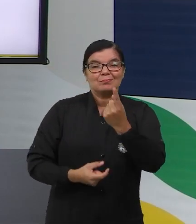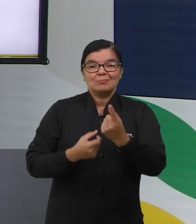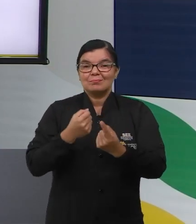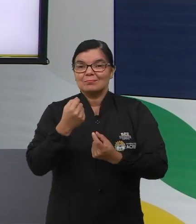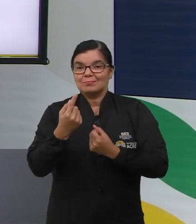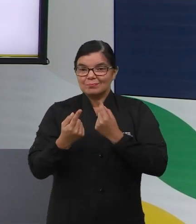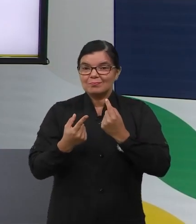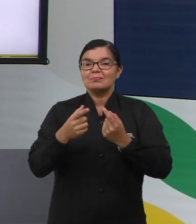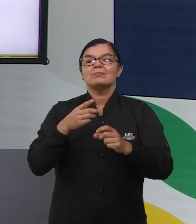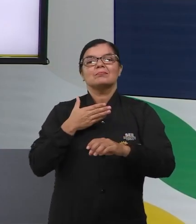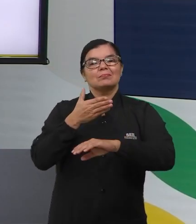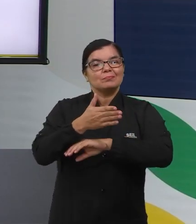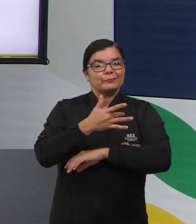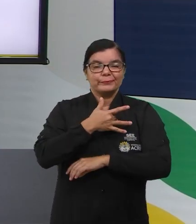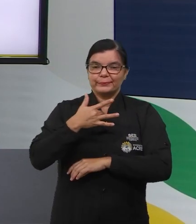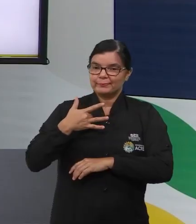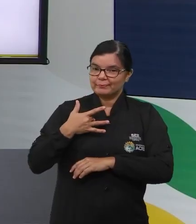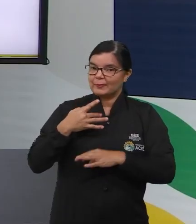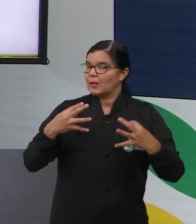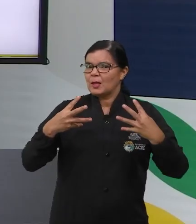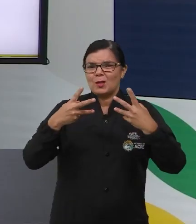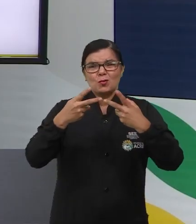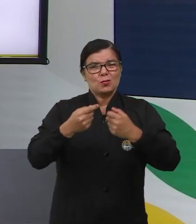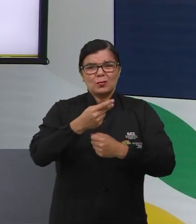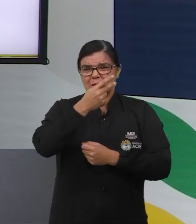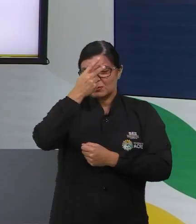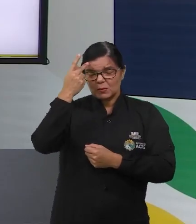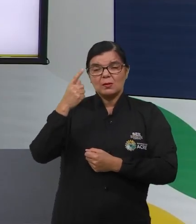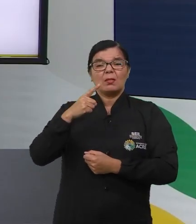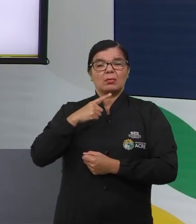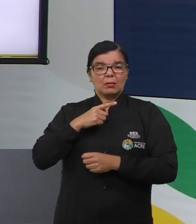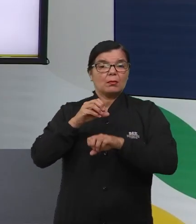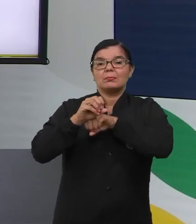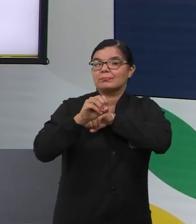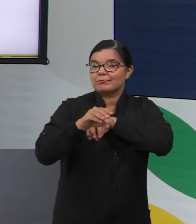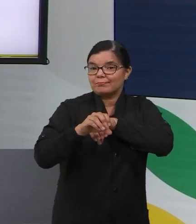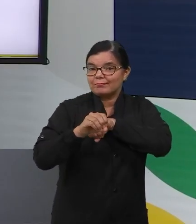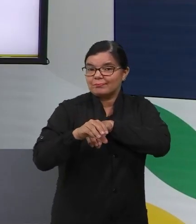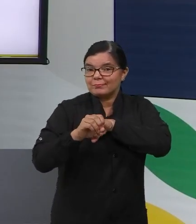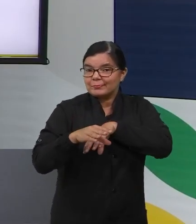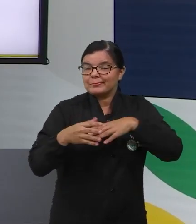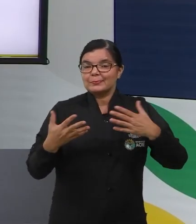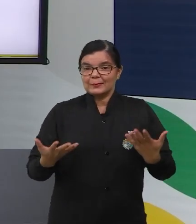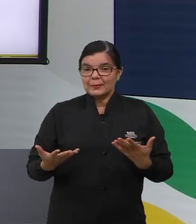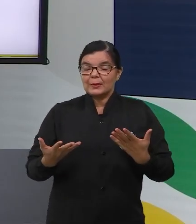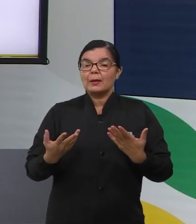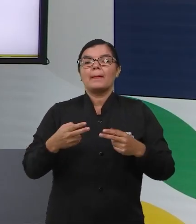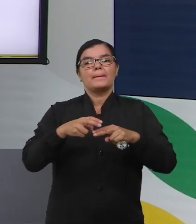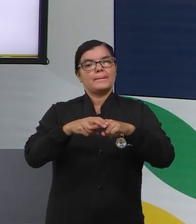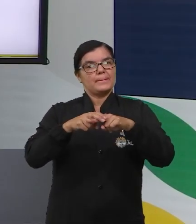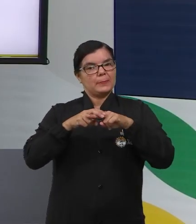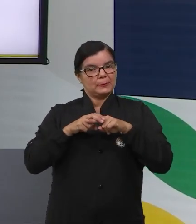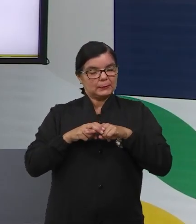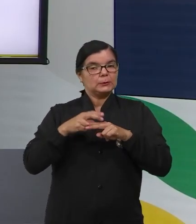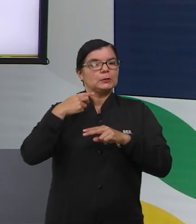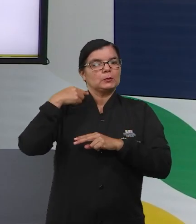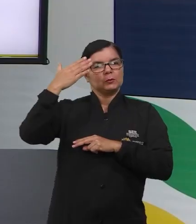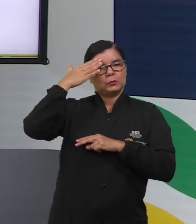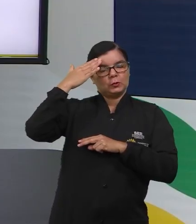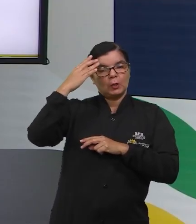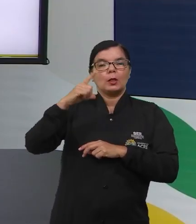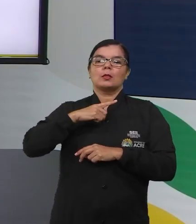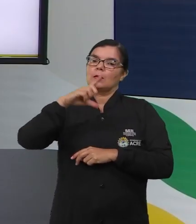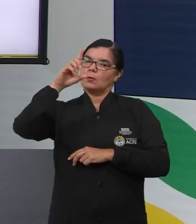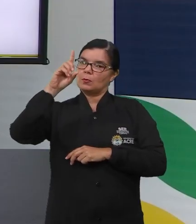acesso a essa saúde, nem todas as pessoas acessam a educação. Então, é nessa premissa em que a gente entende que